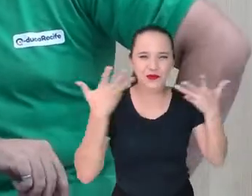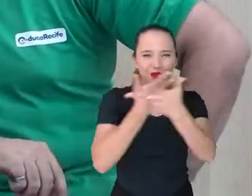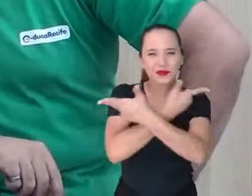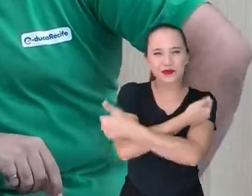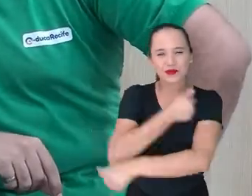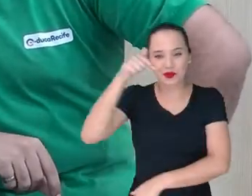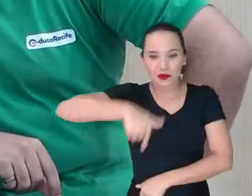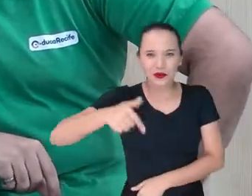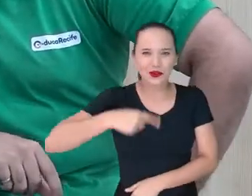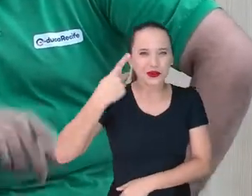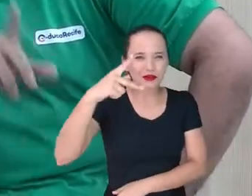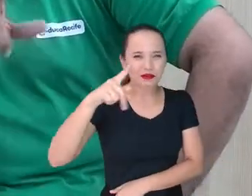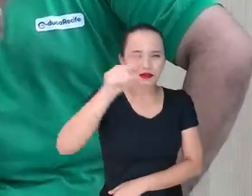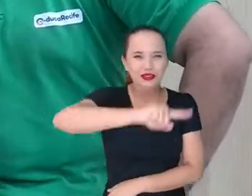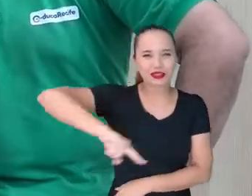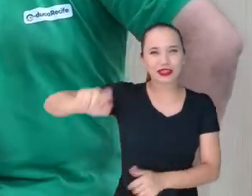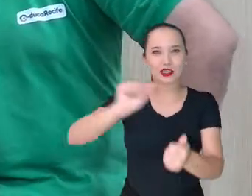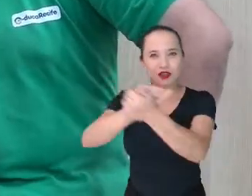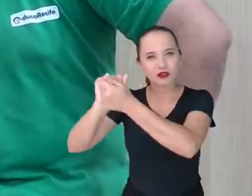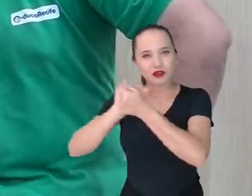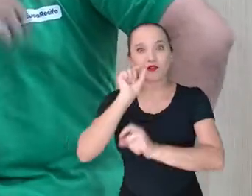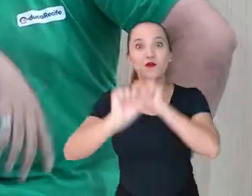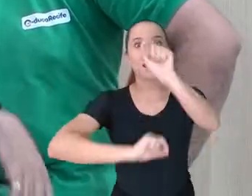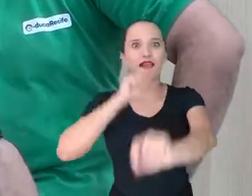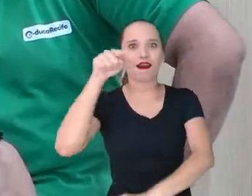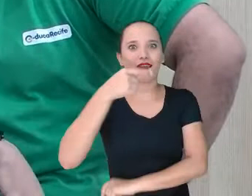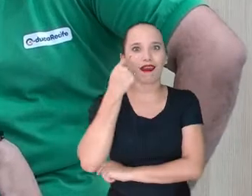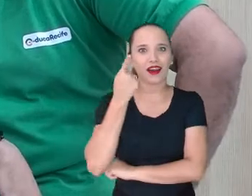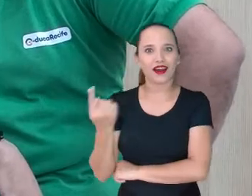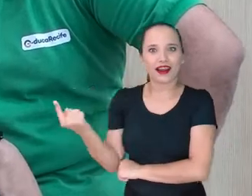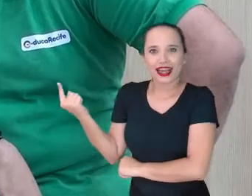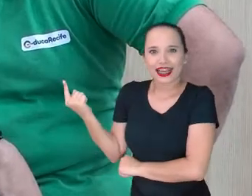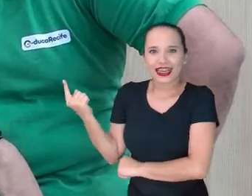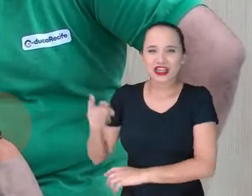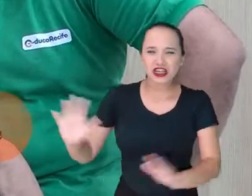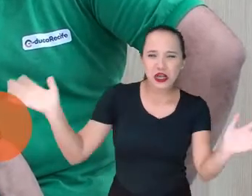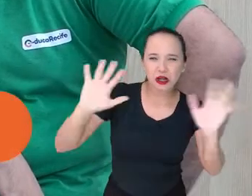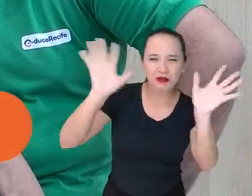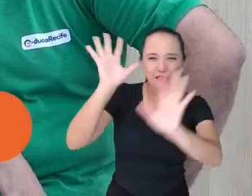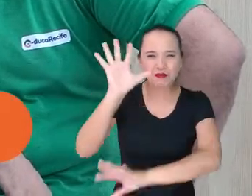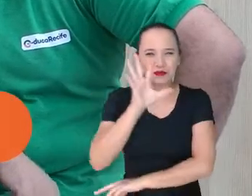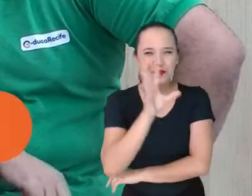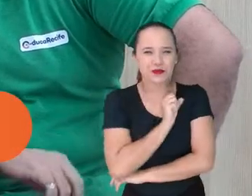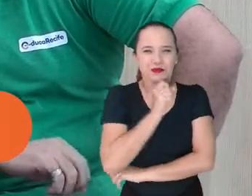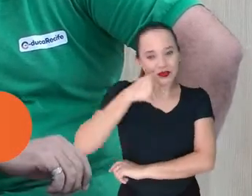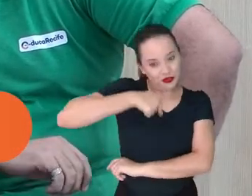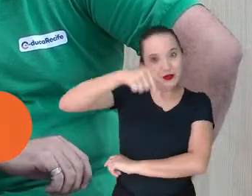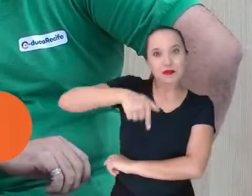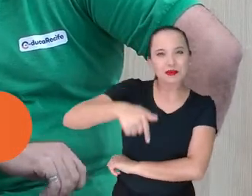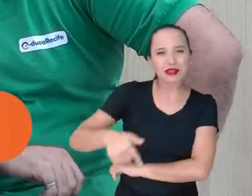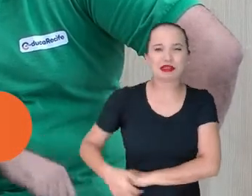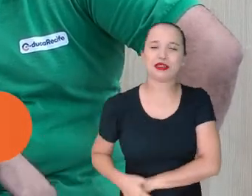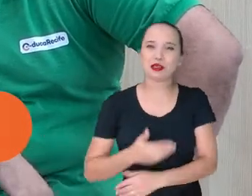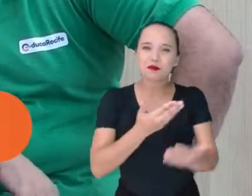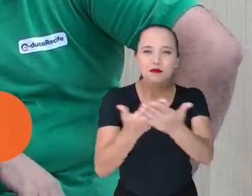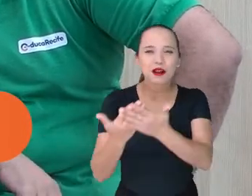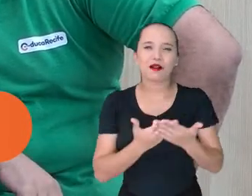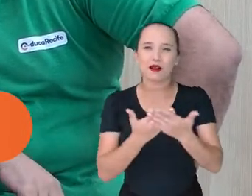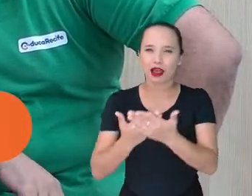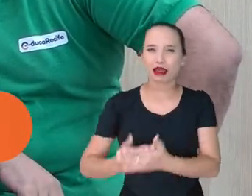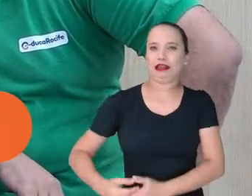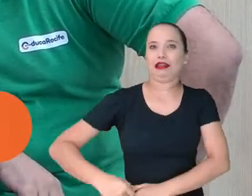aqui na tela maravilhosamente pra você, junto com quem? Ó, aqui, ó. Opa! Olá, meus amores, né? Estamos aqui para essa aula